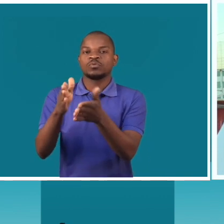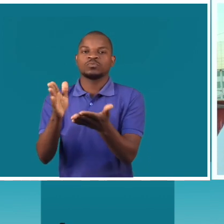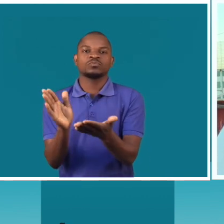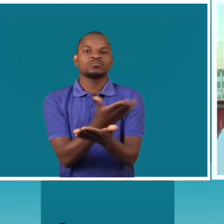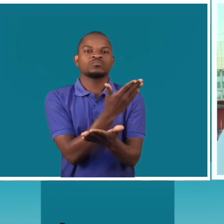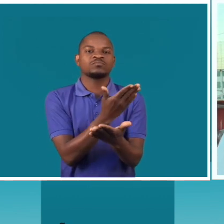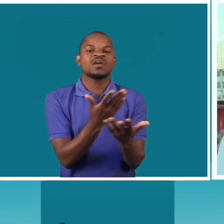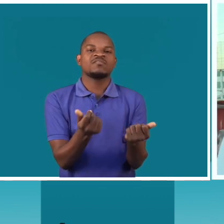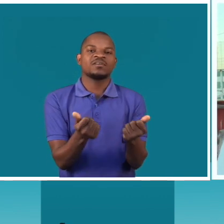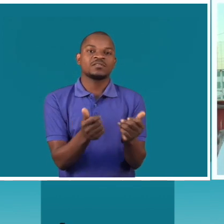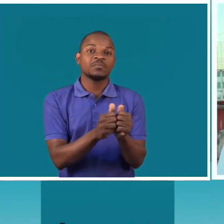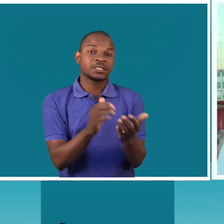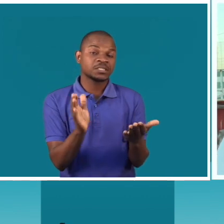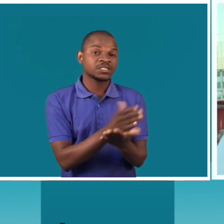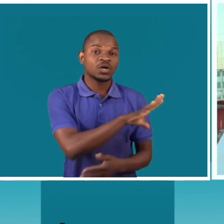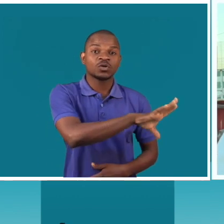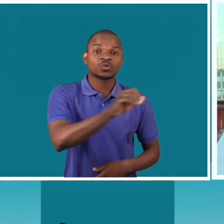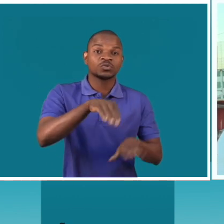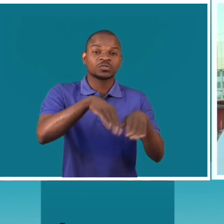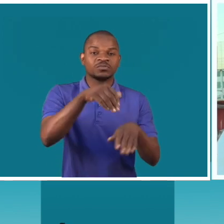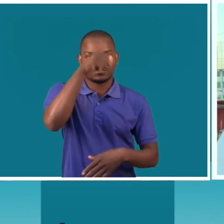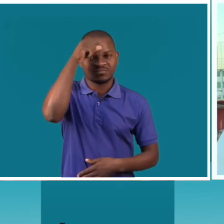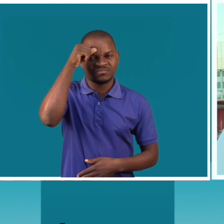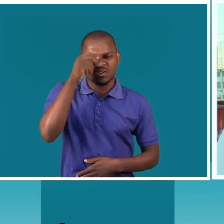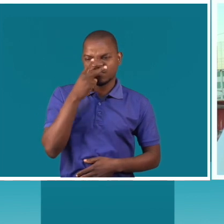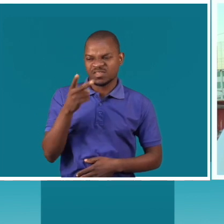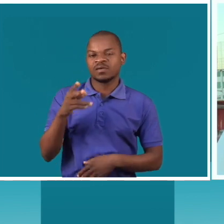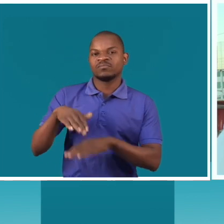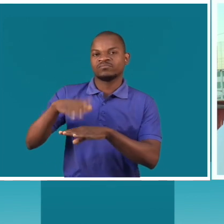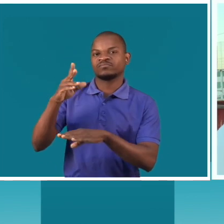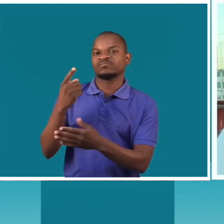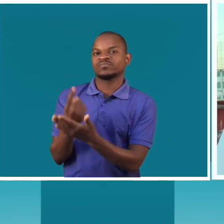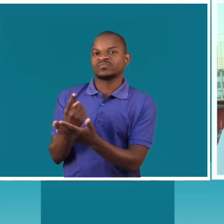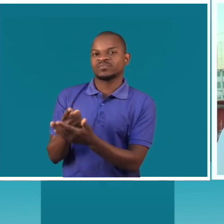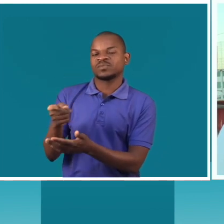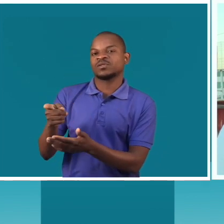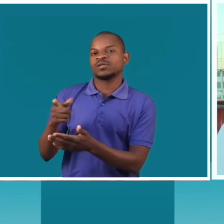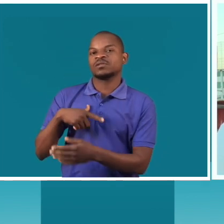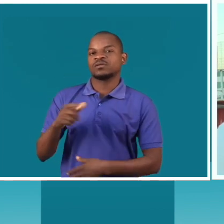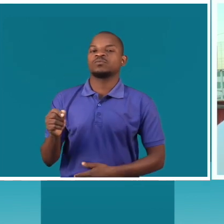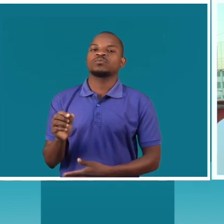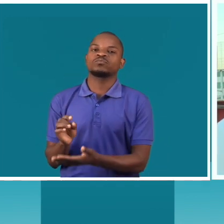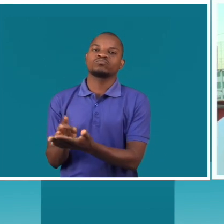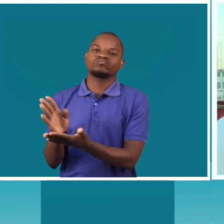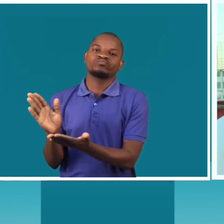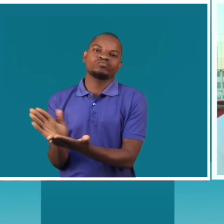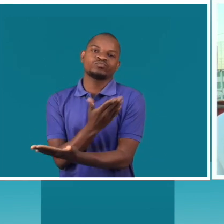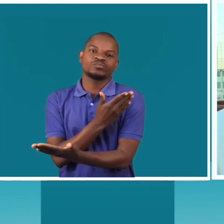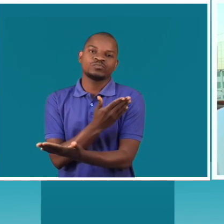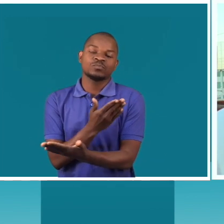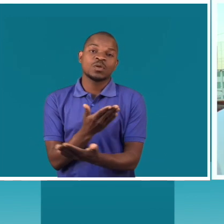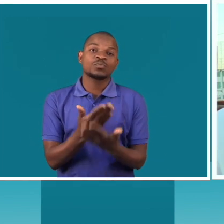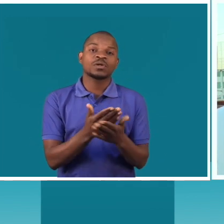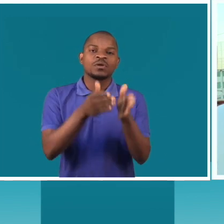É mais fácil despedir um do que despedir 25. Então, vai-se para o elo mais fraco, que é o treinador. Infelizmente, em